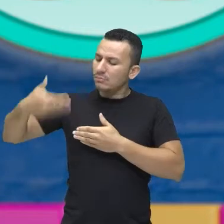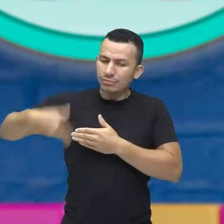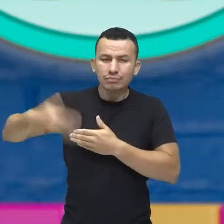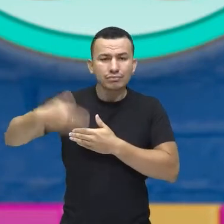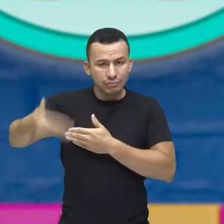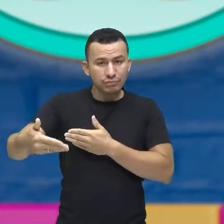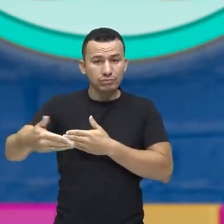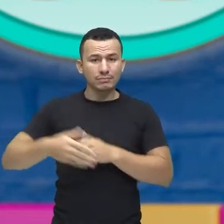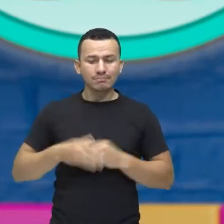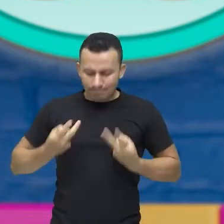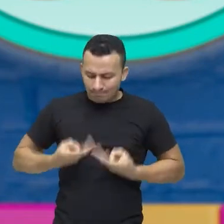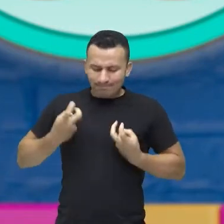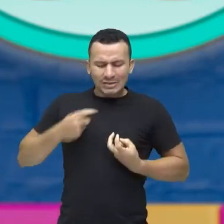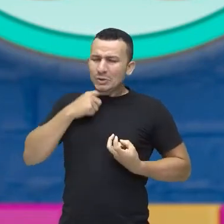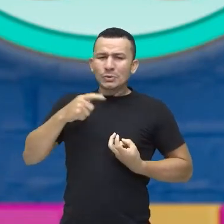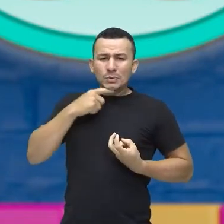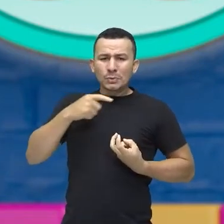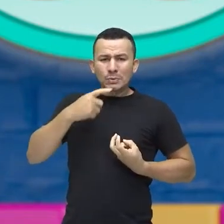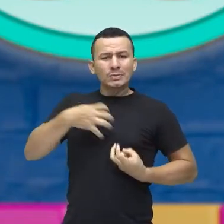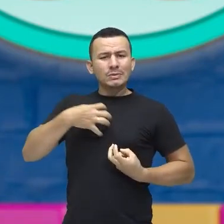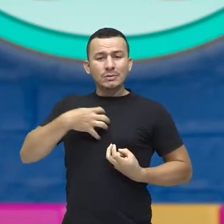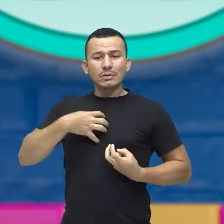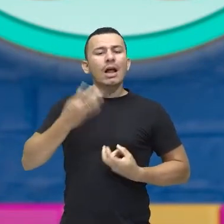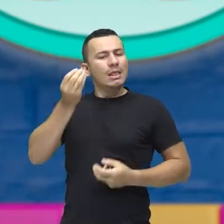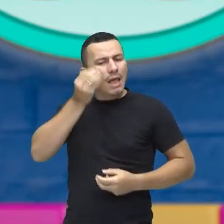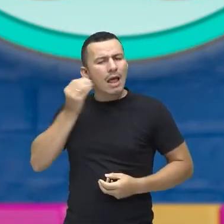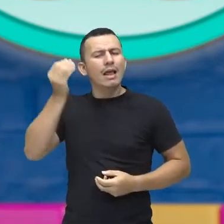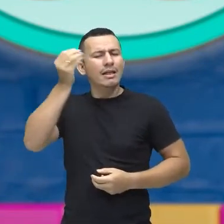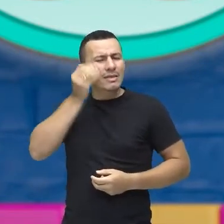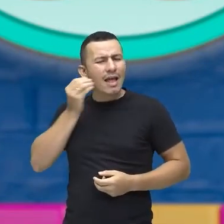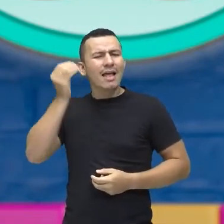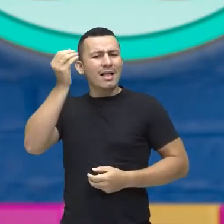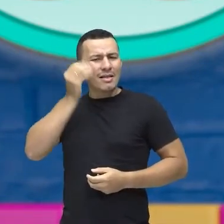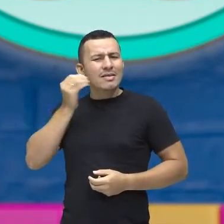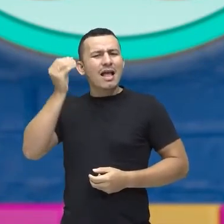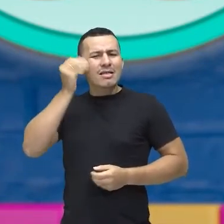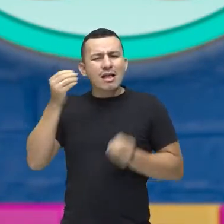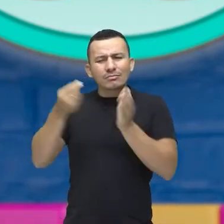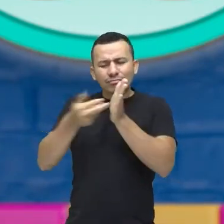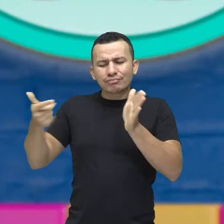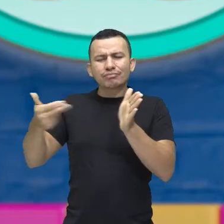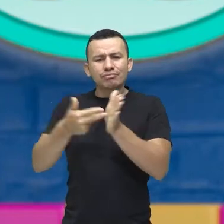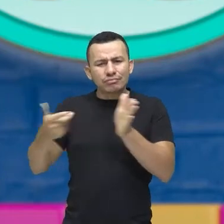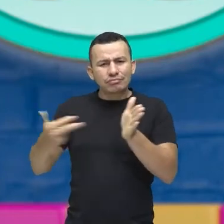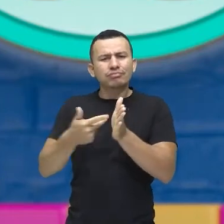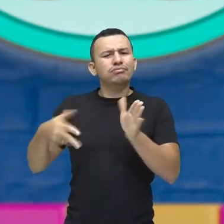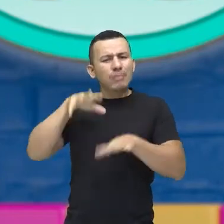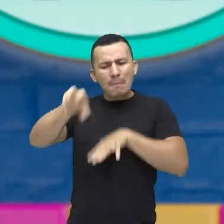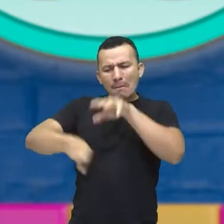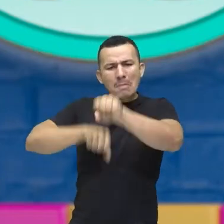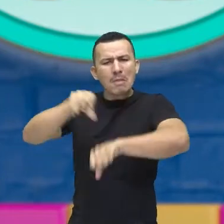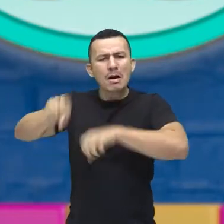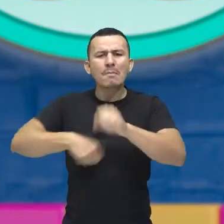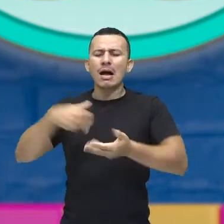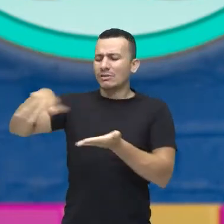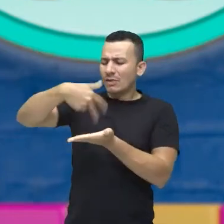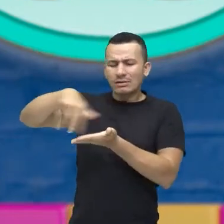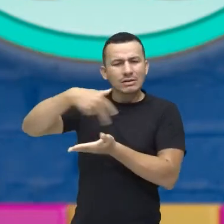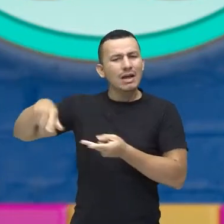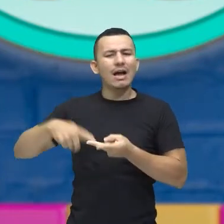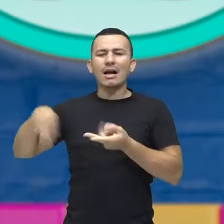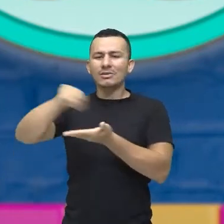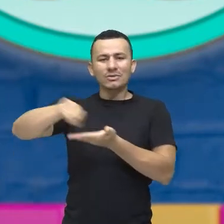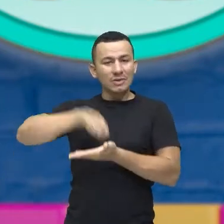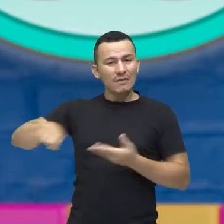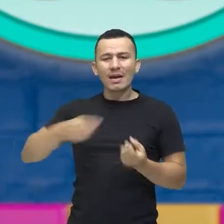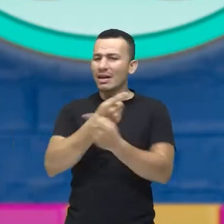descoberta. Constatei que não tenho conseguido, então eu vou experimentando. Vou lançando mão dos meus processos, como eu falei. Eu vou dançar, vou cantar, vou escrever,